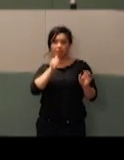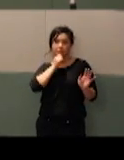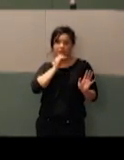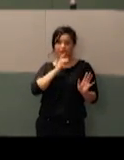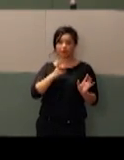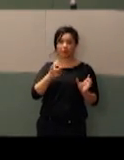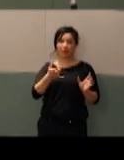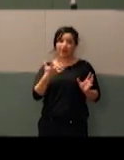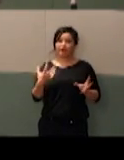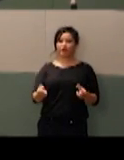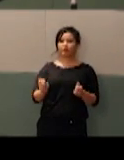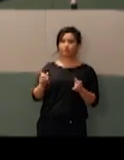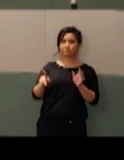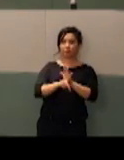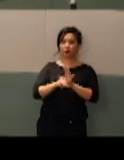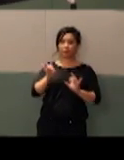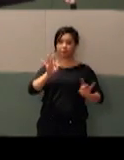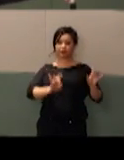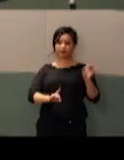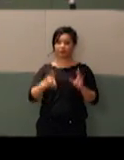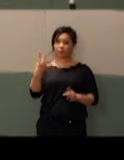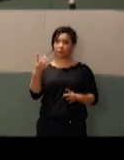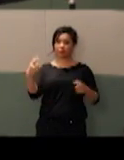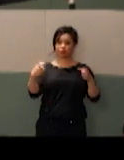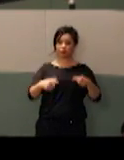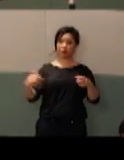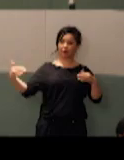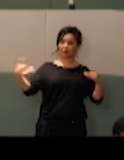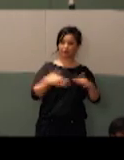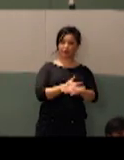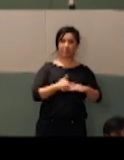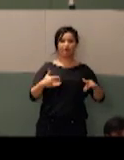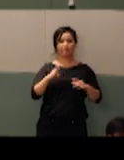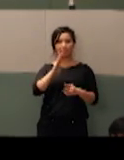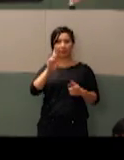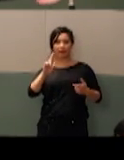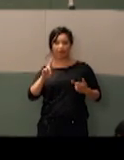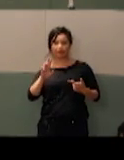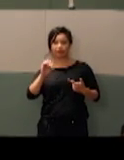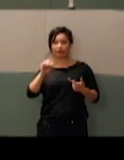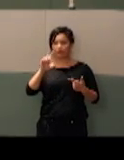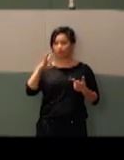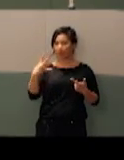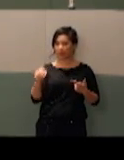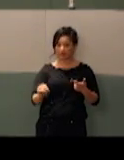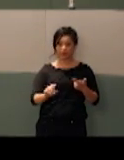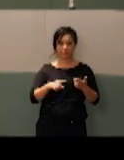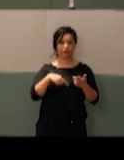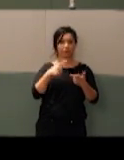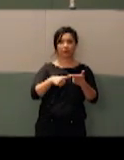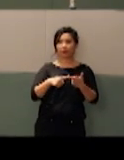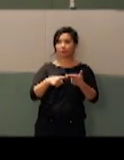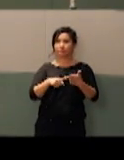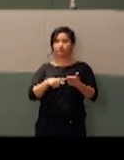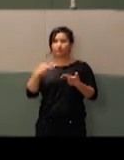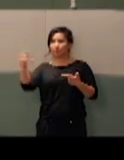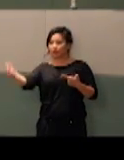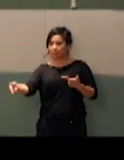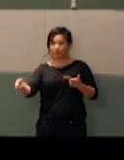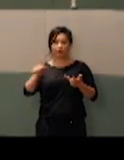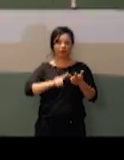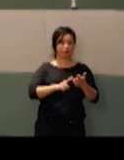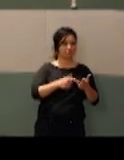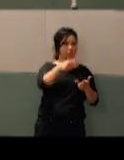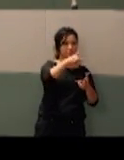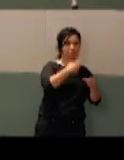este, o ponto 2 é BR-040, agora privatizada com uma estrada de ferro que está abandonada. O ponto 3 é esse que